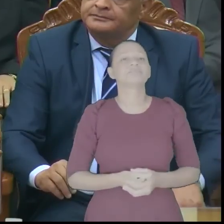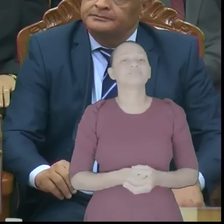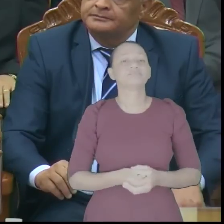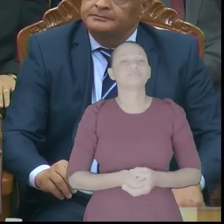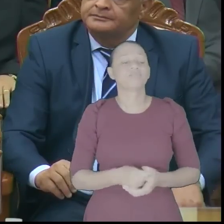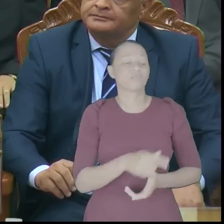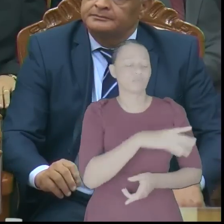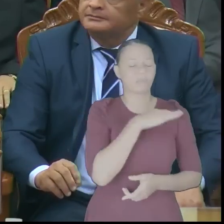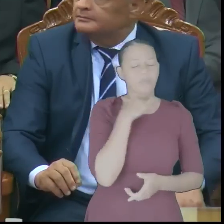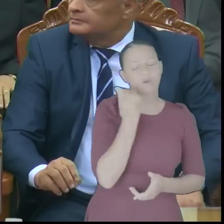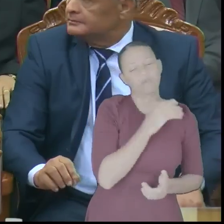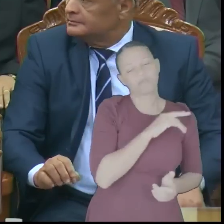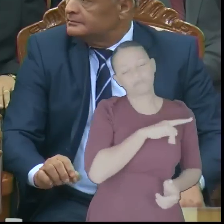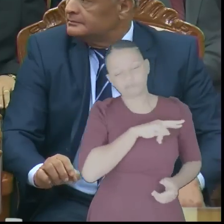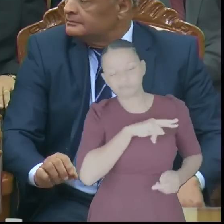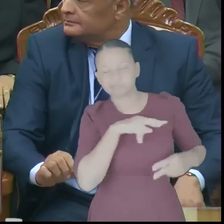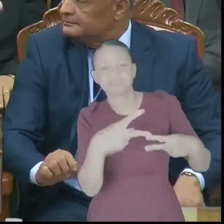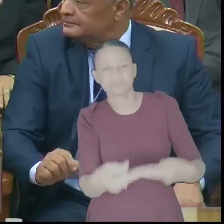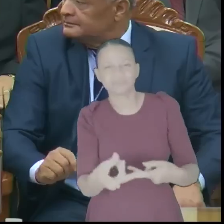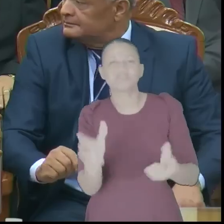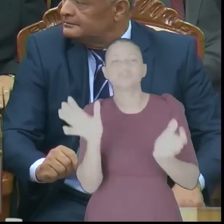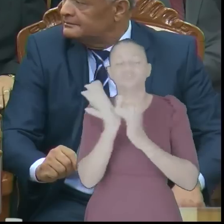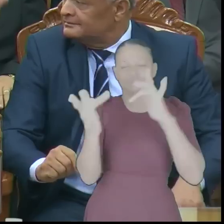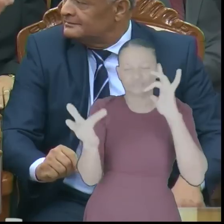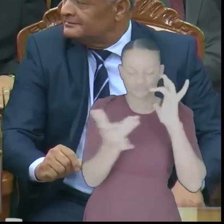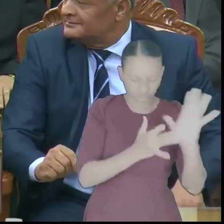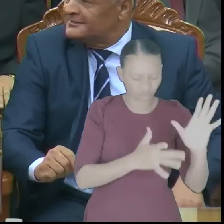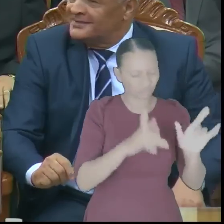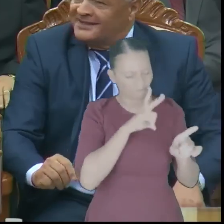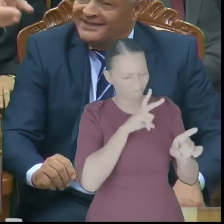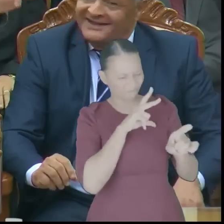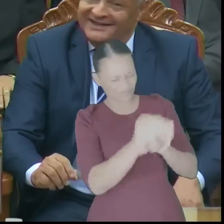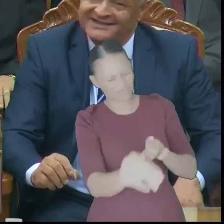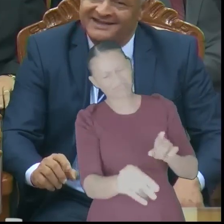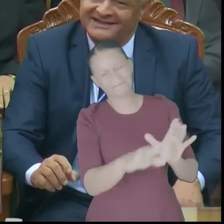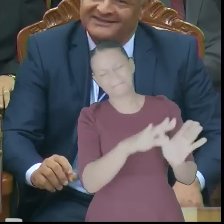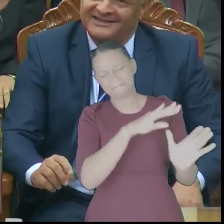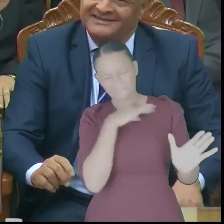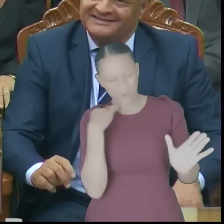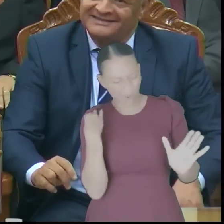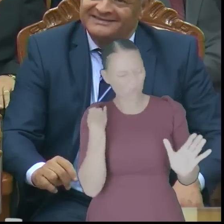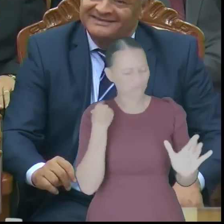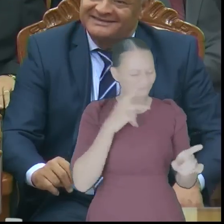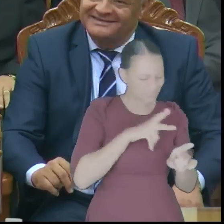Quando ele morre. Cristo venceu o pecado, a morte, o inferno,